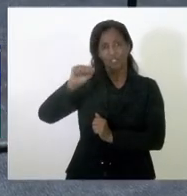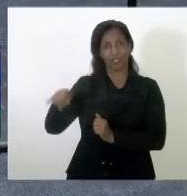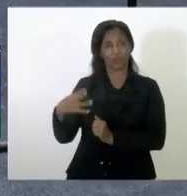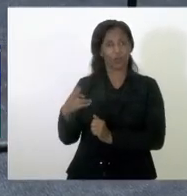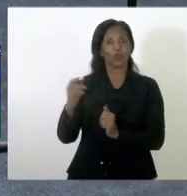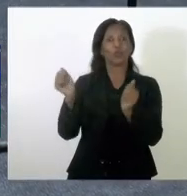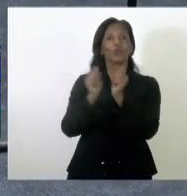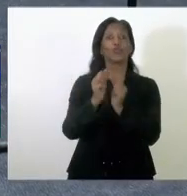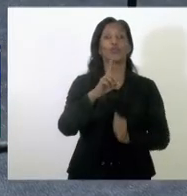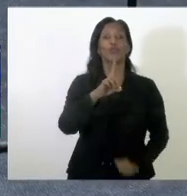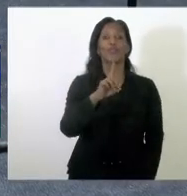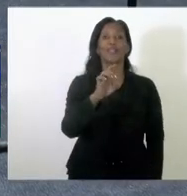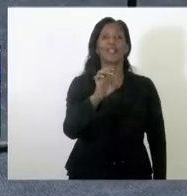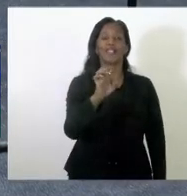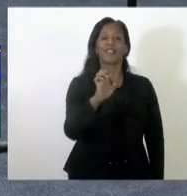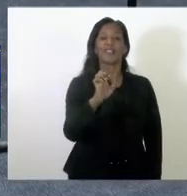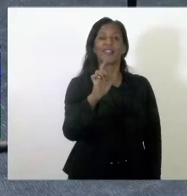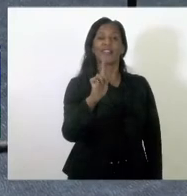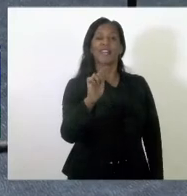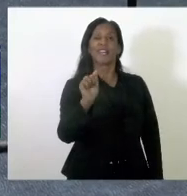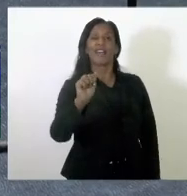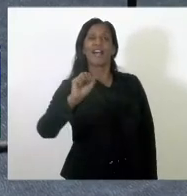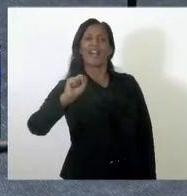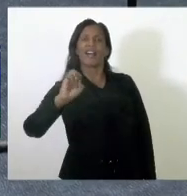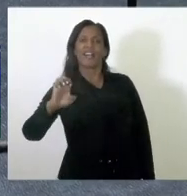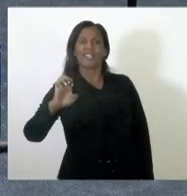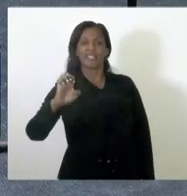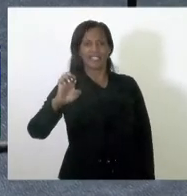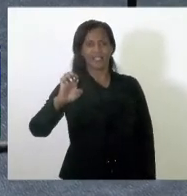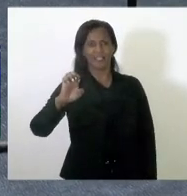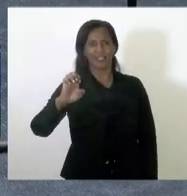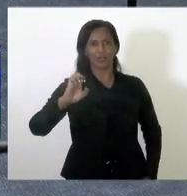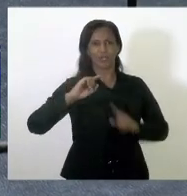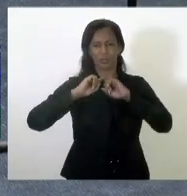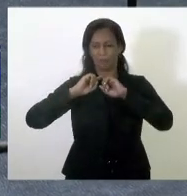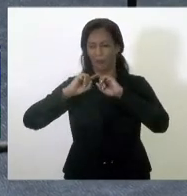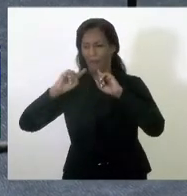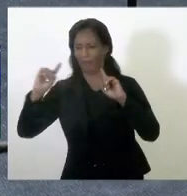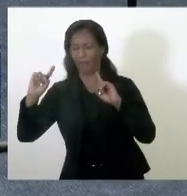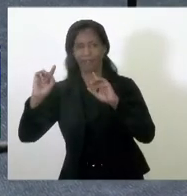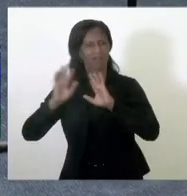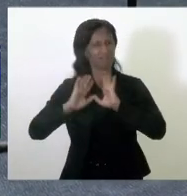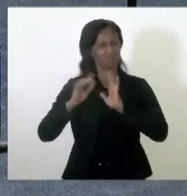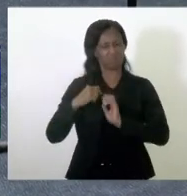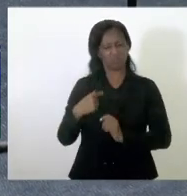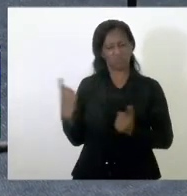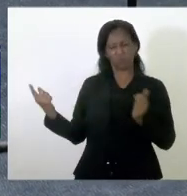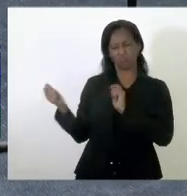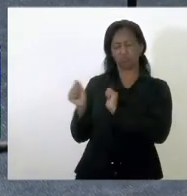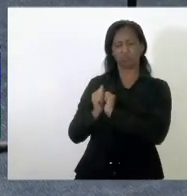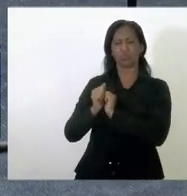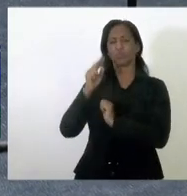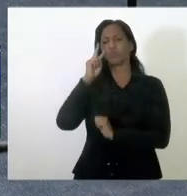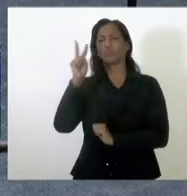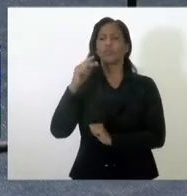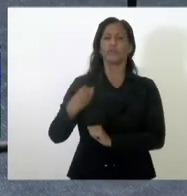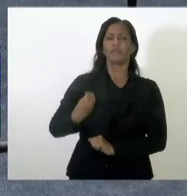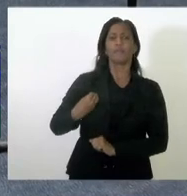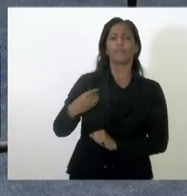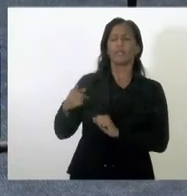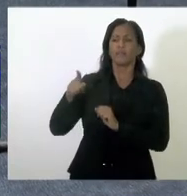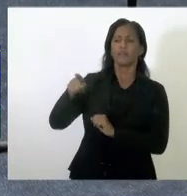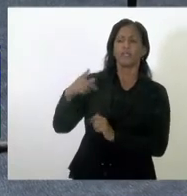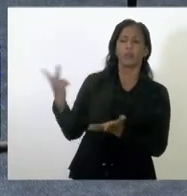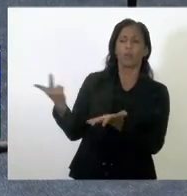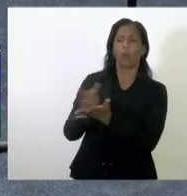Degase. Justamente, ao invés de fazer alarde por conta do ocorrido, nós fomos analisar ali a situação dos servidores públicos e